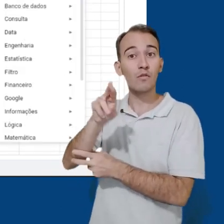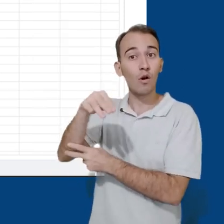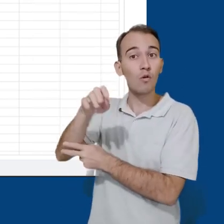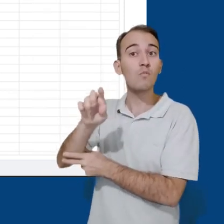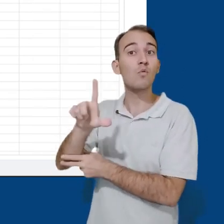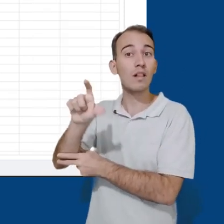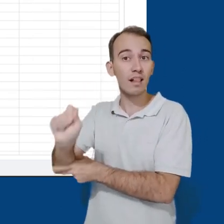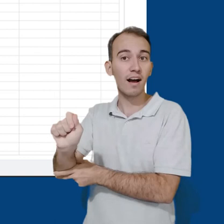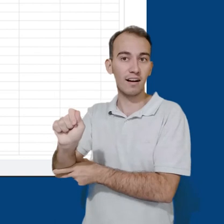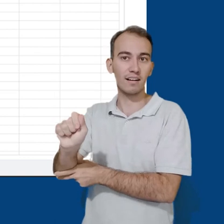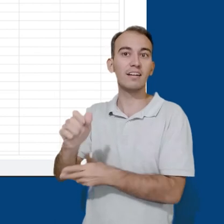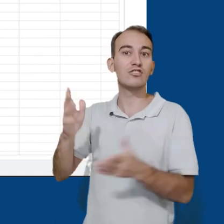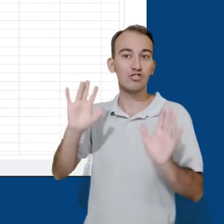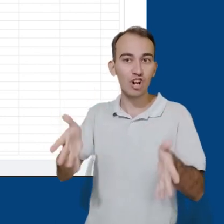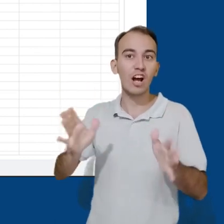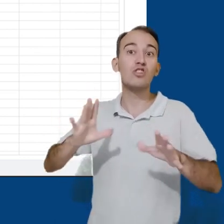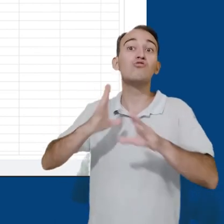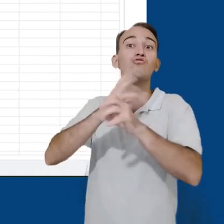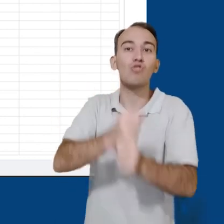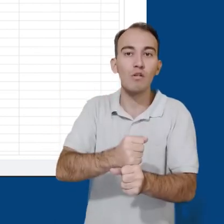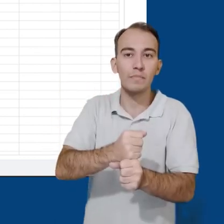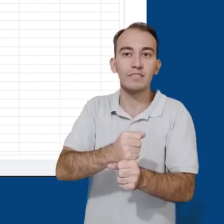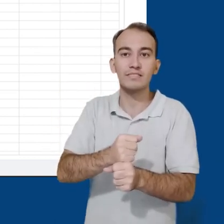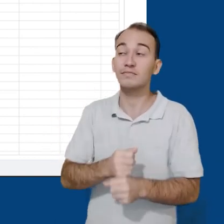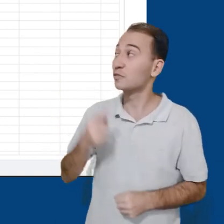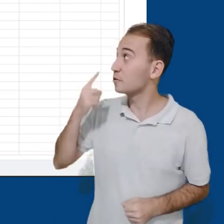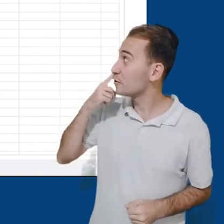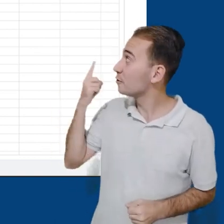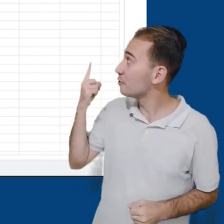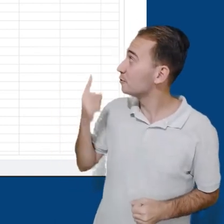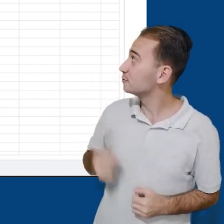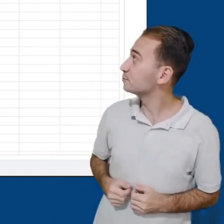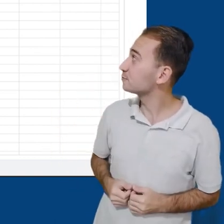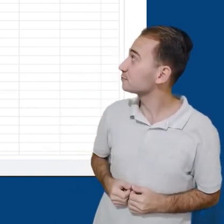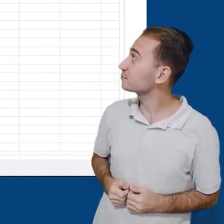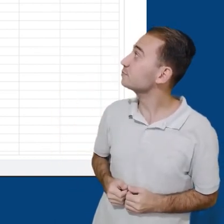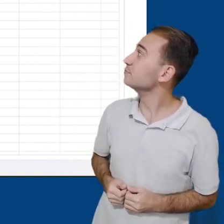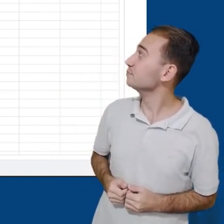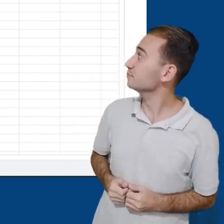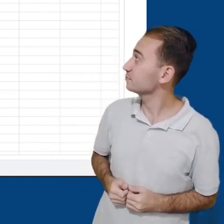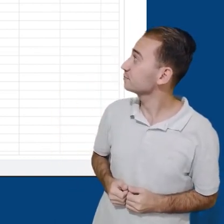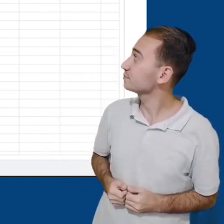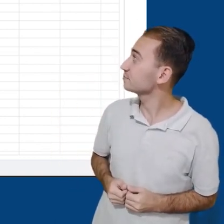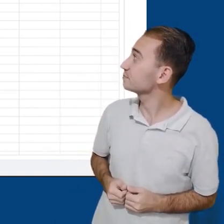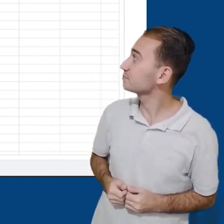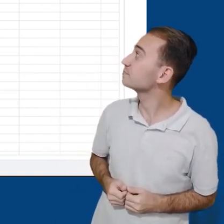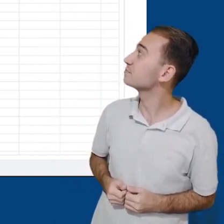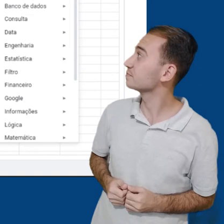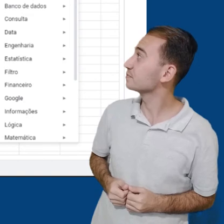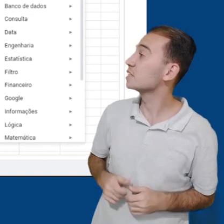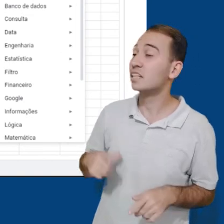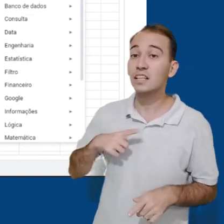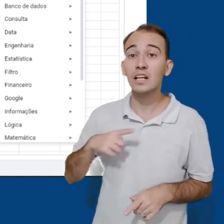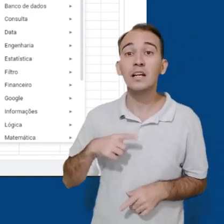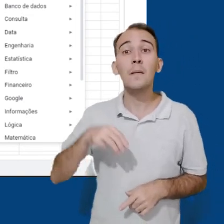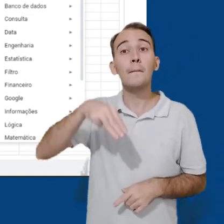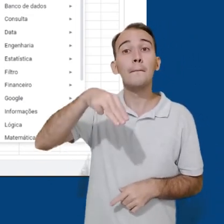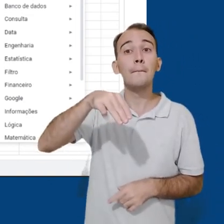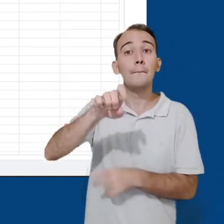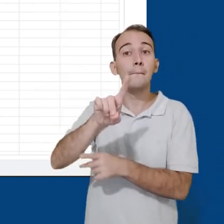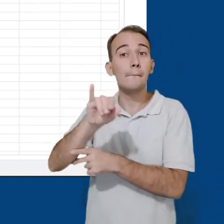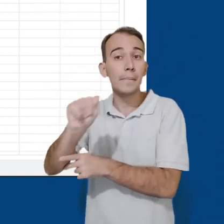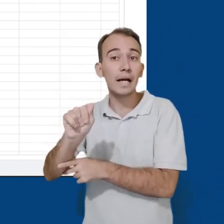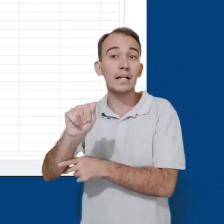utilizar escolher as células das quais você quer obter o resultado e apertar enter temos a função de soma como nós vemos agora